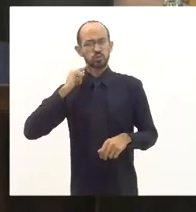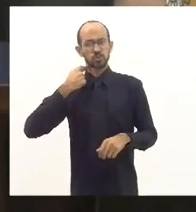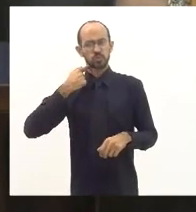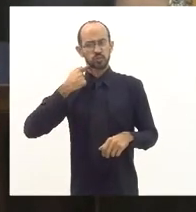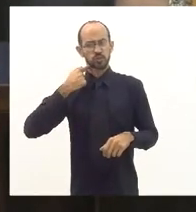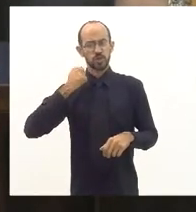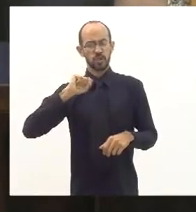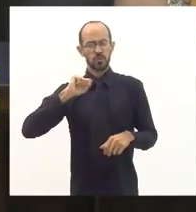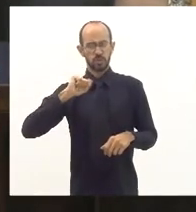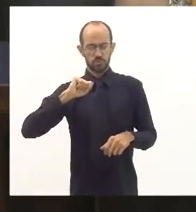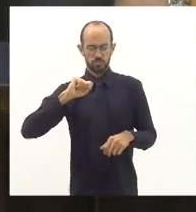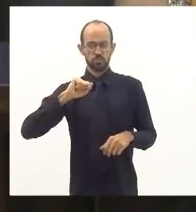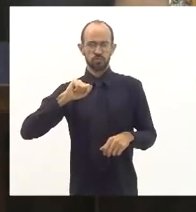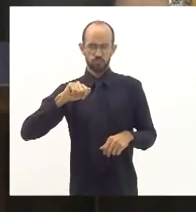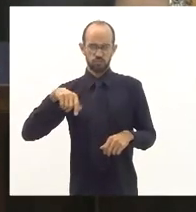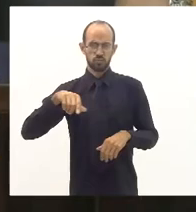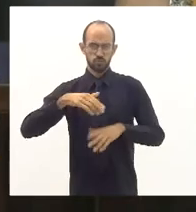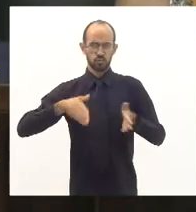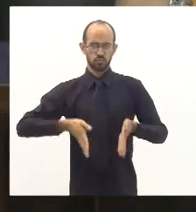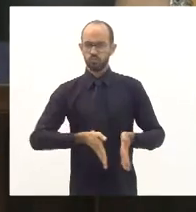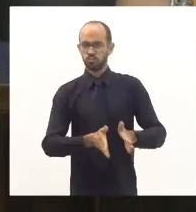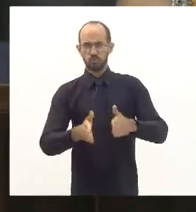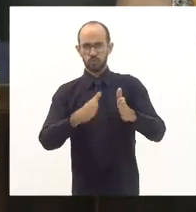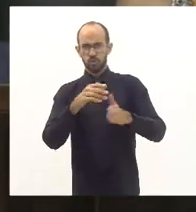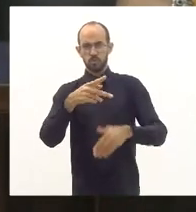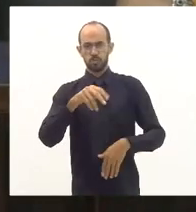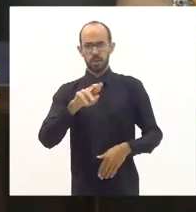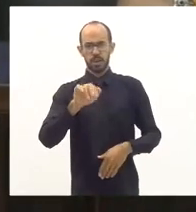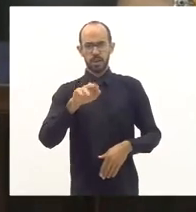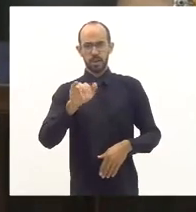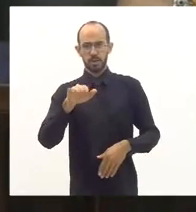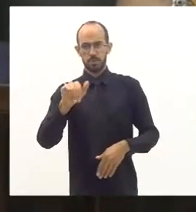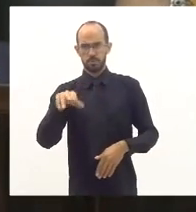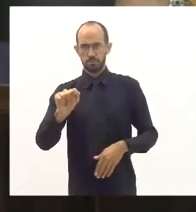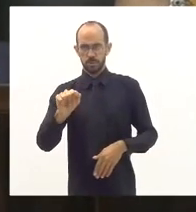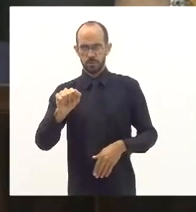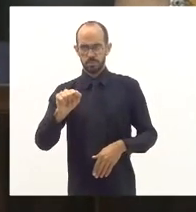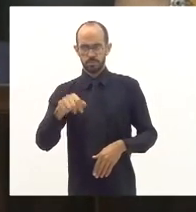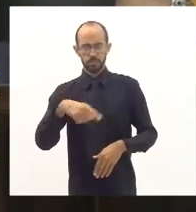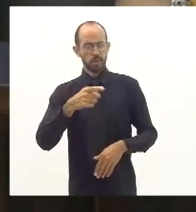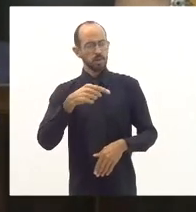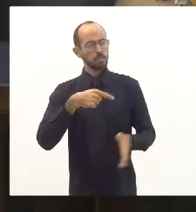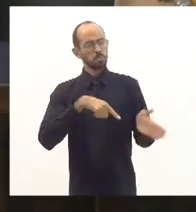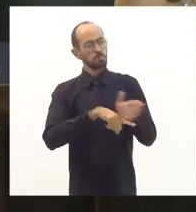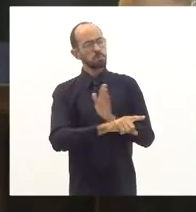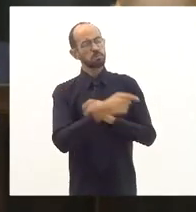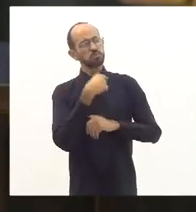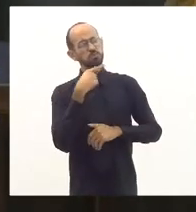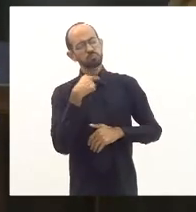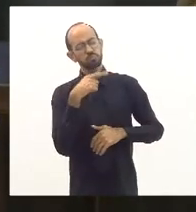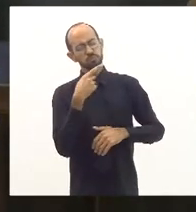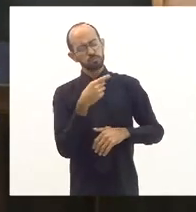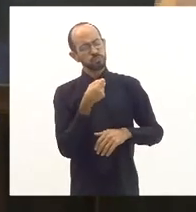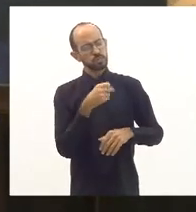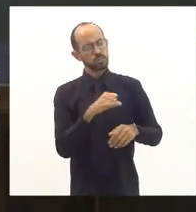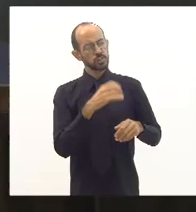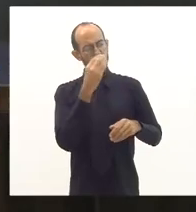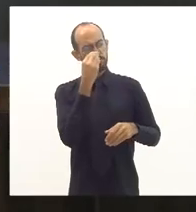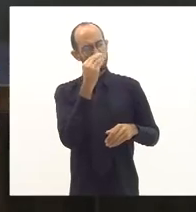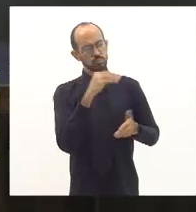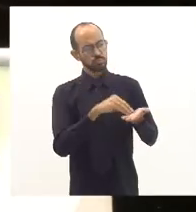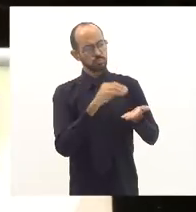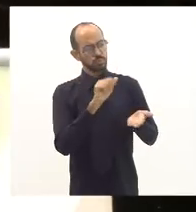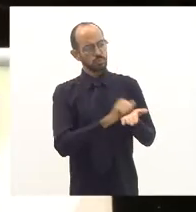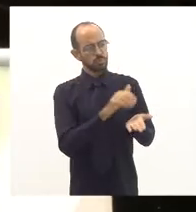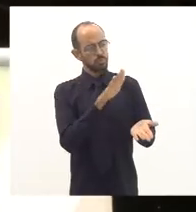Sul. Eu me pergunto se, com leis descumpridas, um TAC não seria um instrumento adequado. Bom, vamos, claro, pensar.